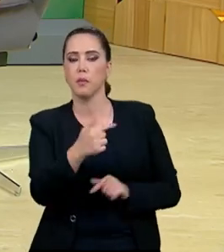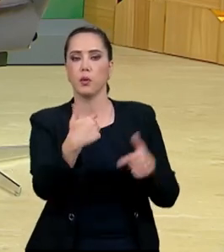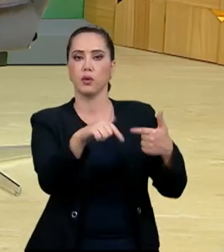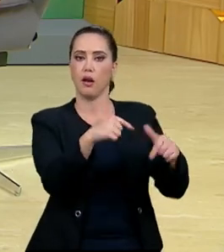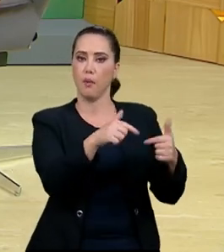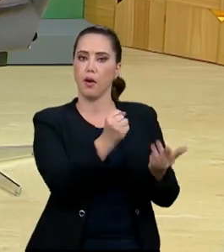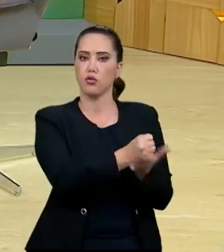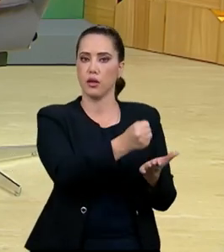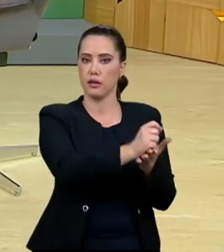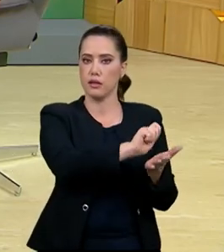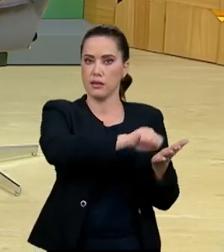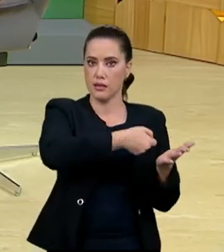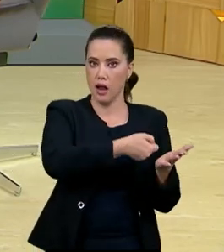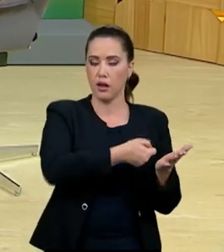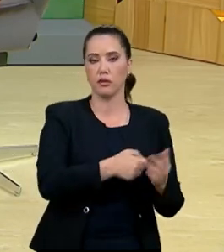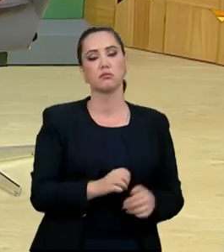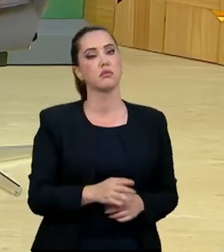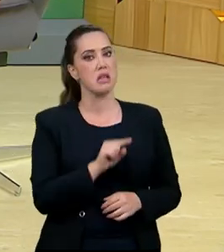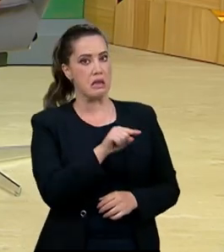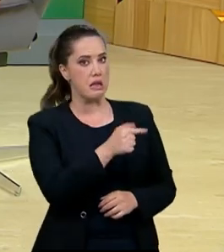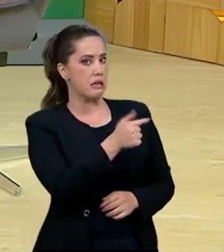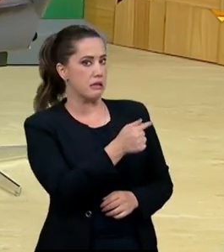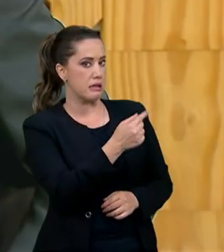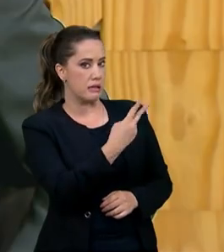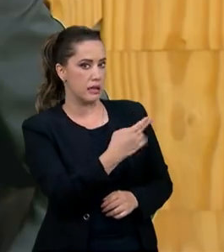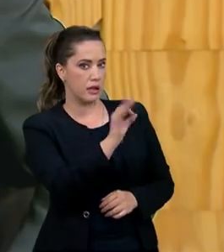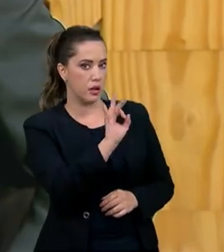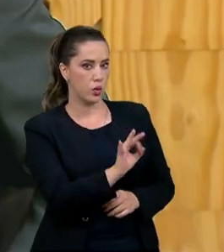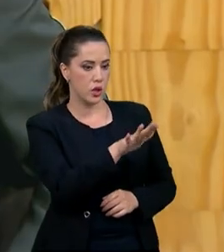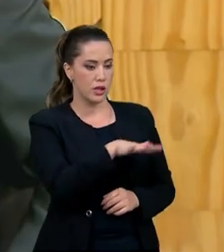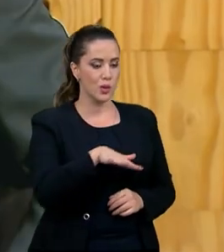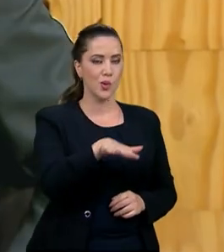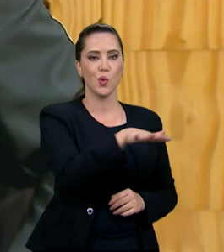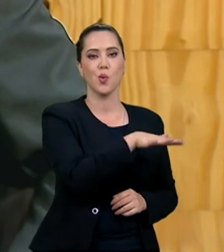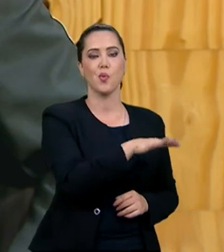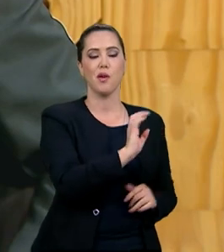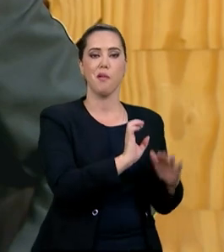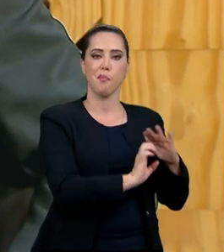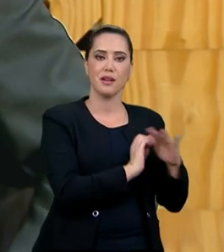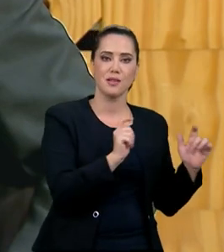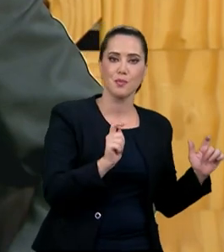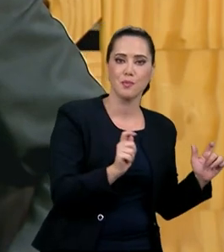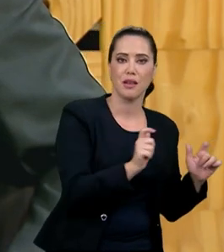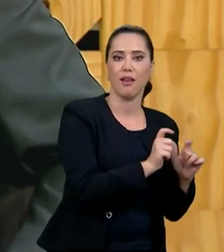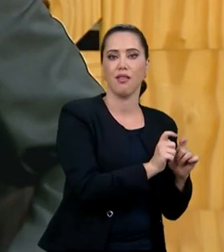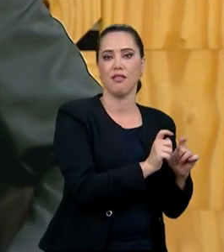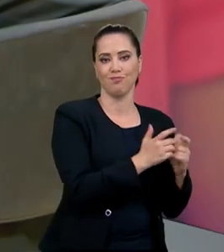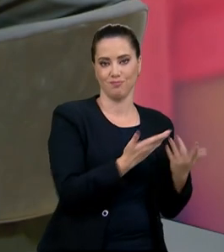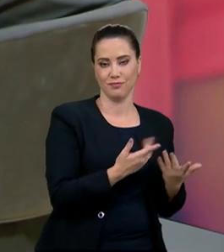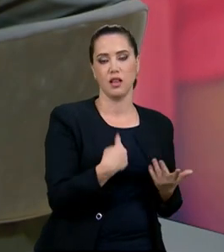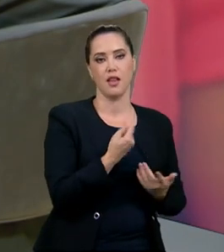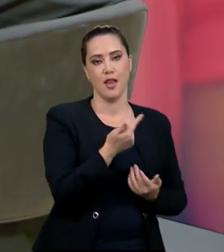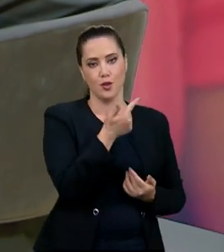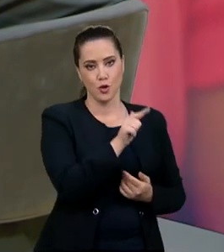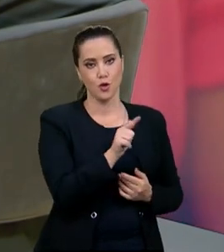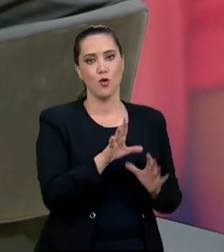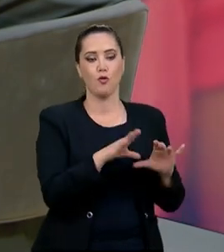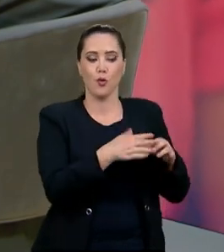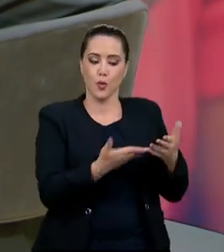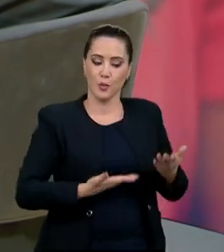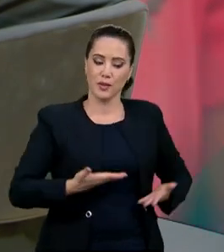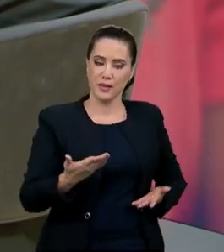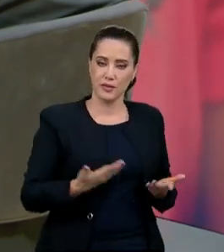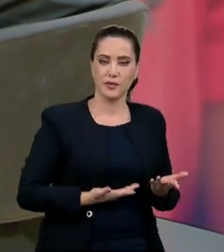Desse montante, 72% foi justamente no setor, nesse segmento de micro e pequenas empresas. E aí, novamente, o setor de serviços teve